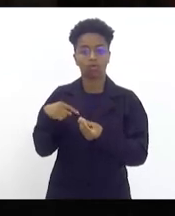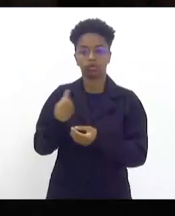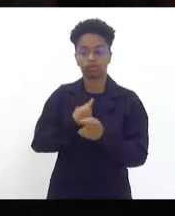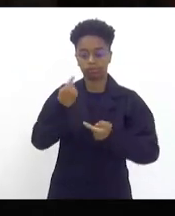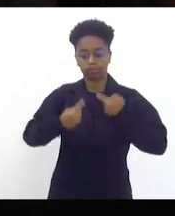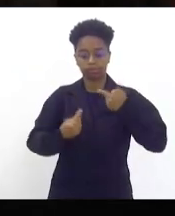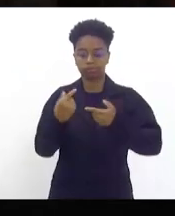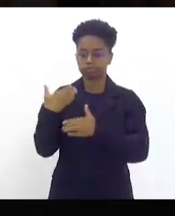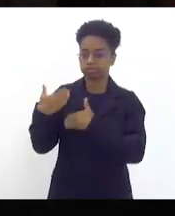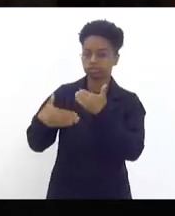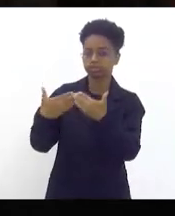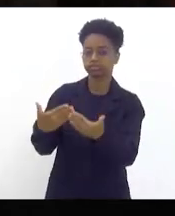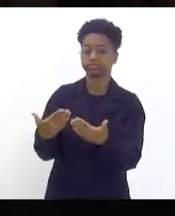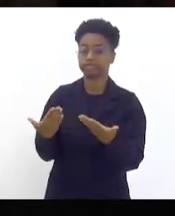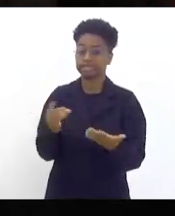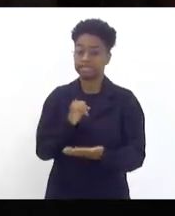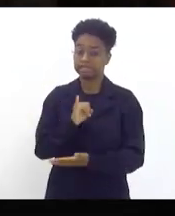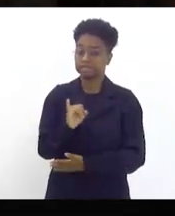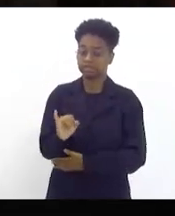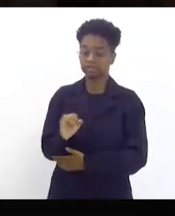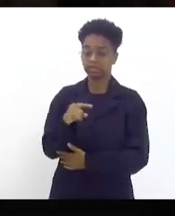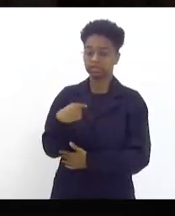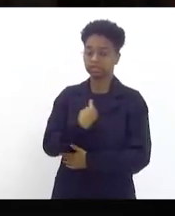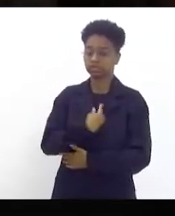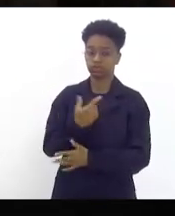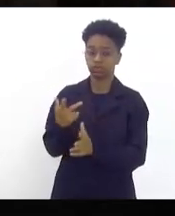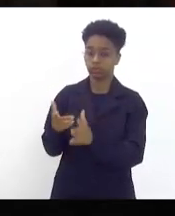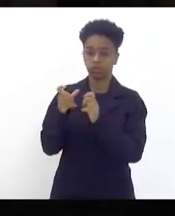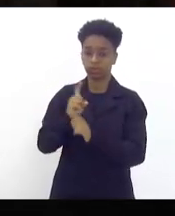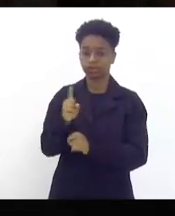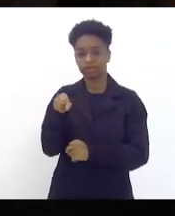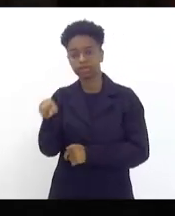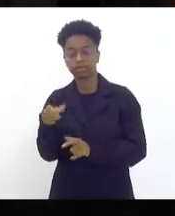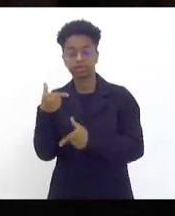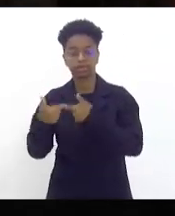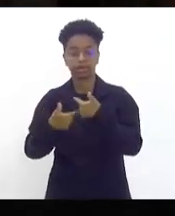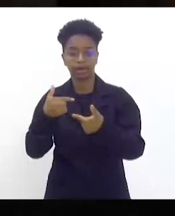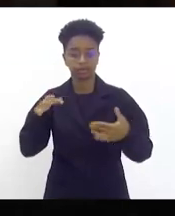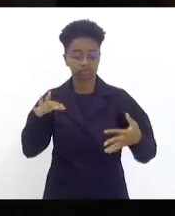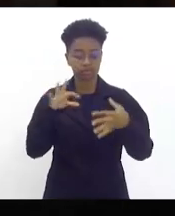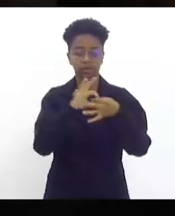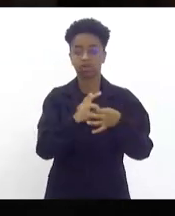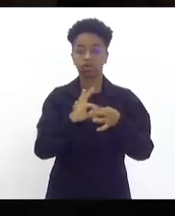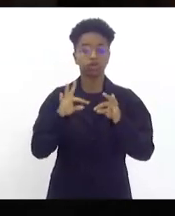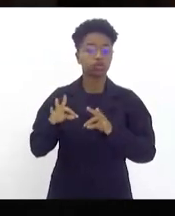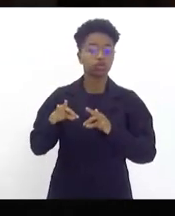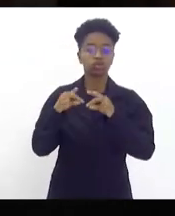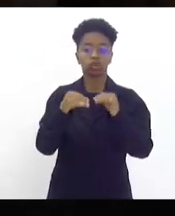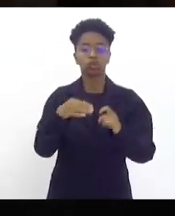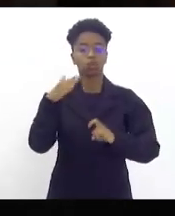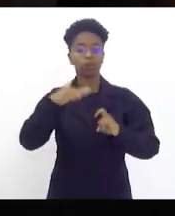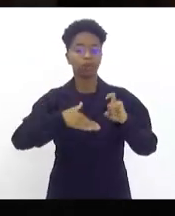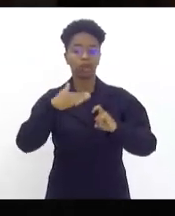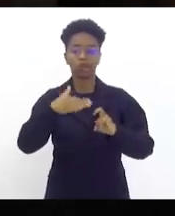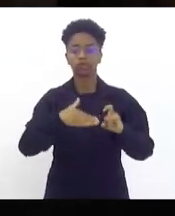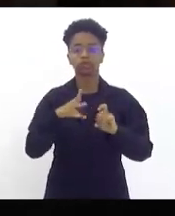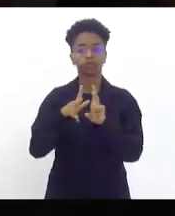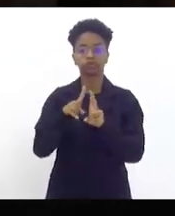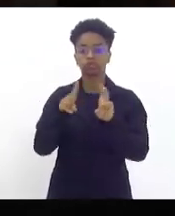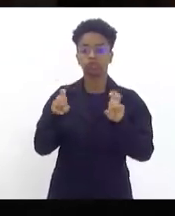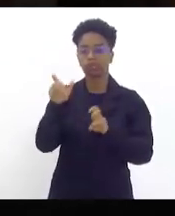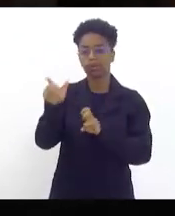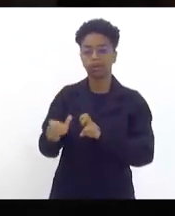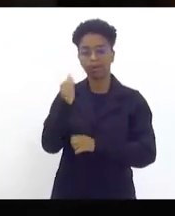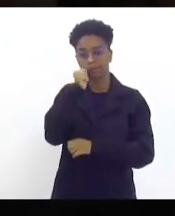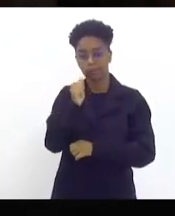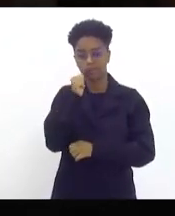discussão é 100 que nós consideremos que esse trabalho tá diretamente ligado a toda mitificação que as